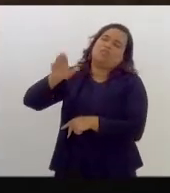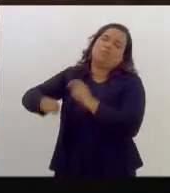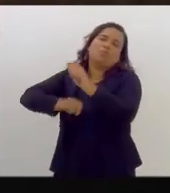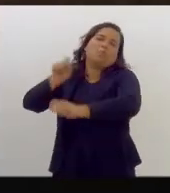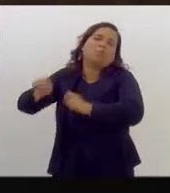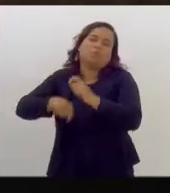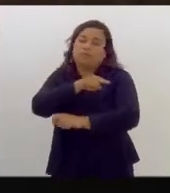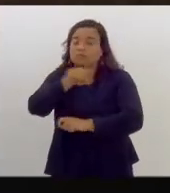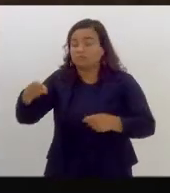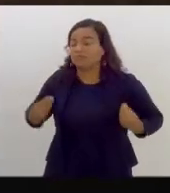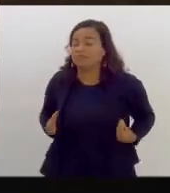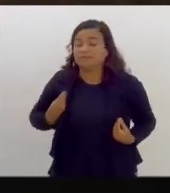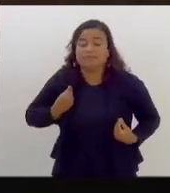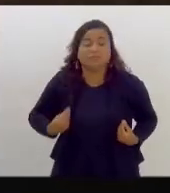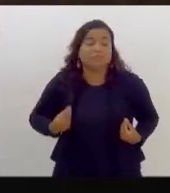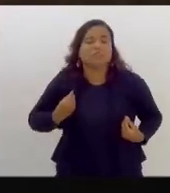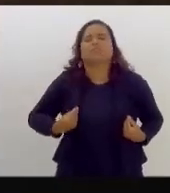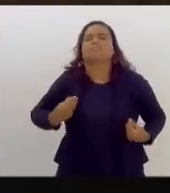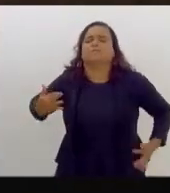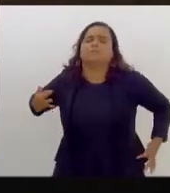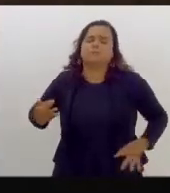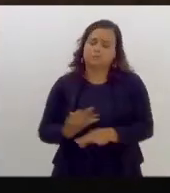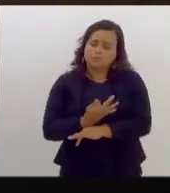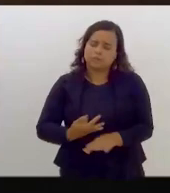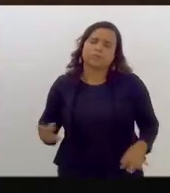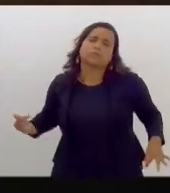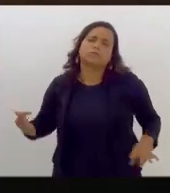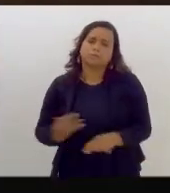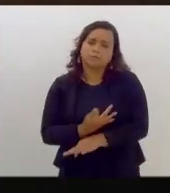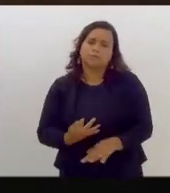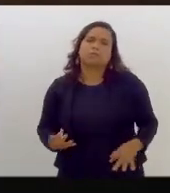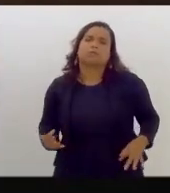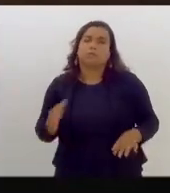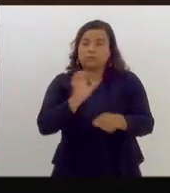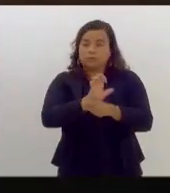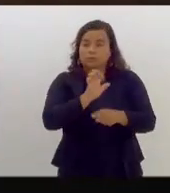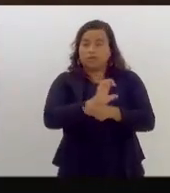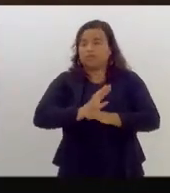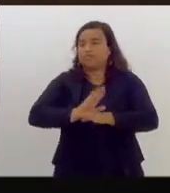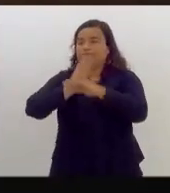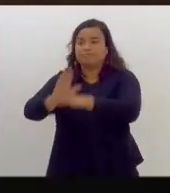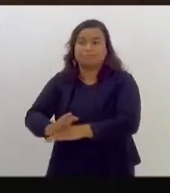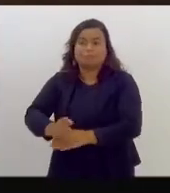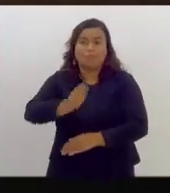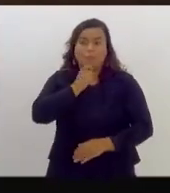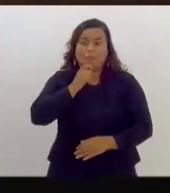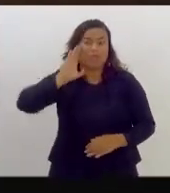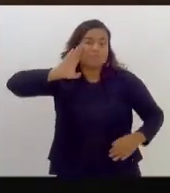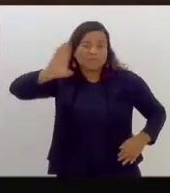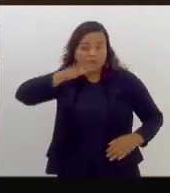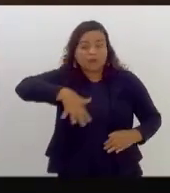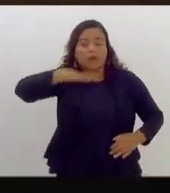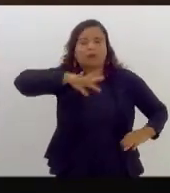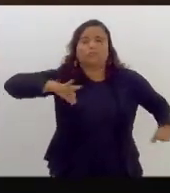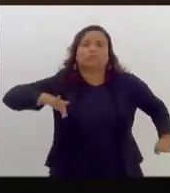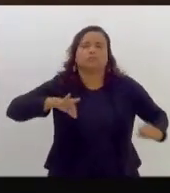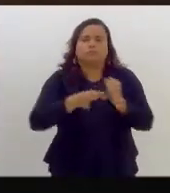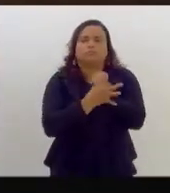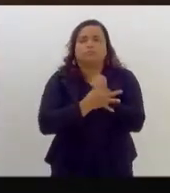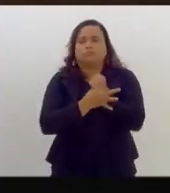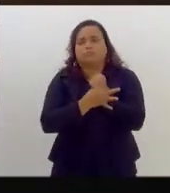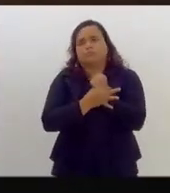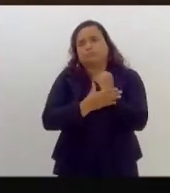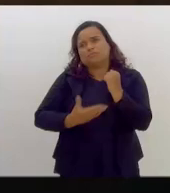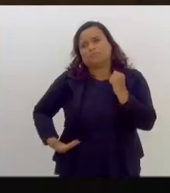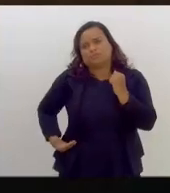população que vive, apesar do braço do Estado, em especial com relação à segurança pública, pesar